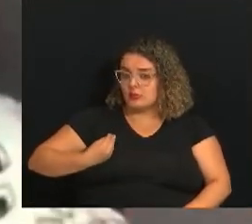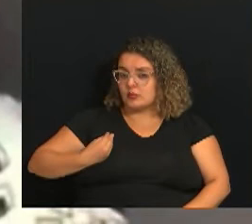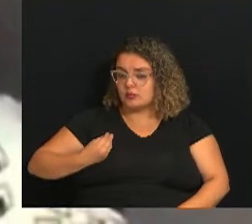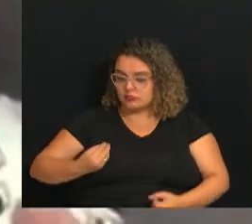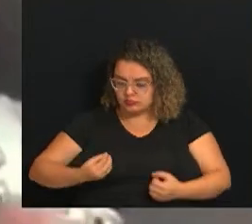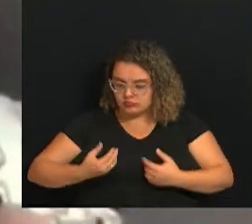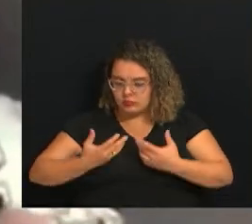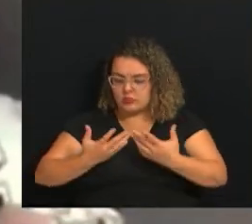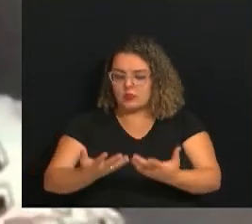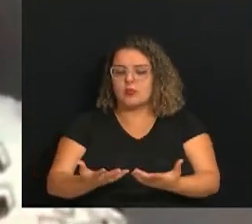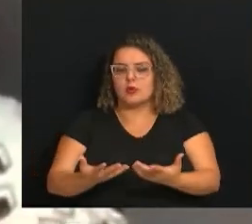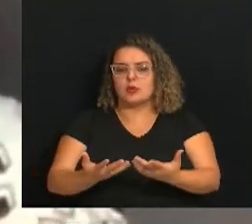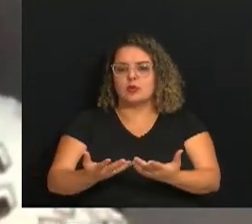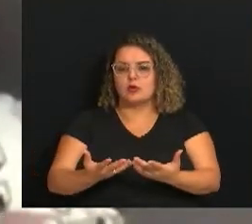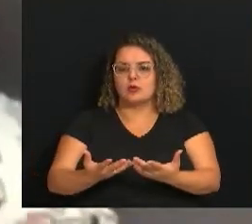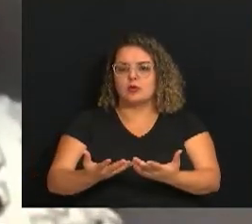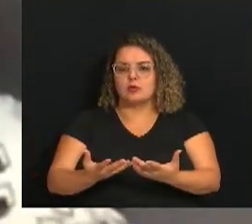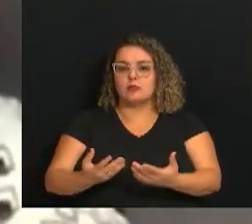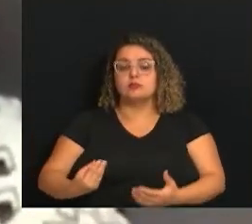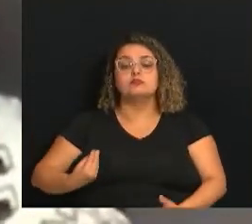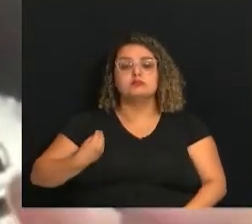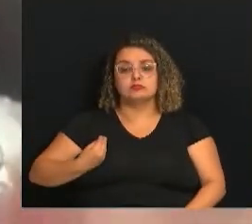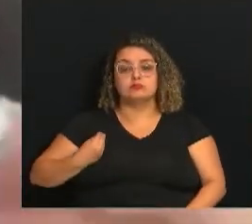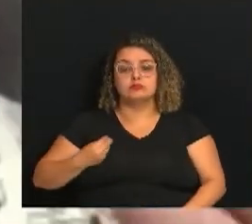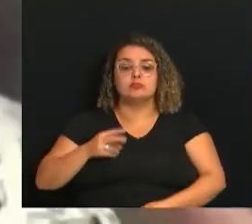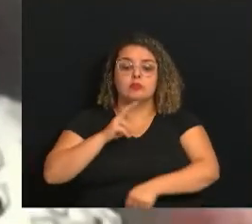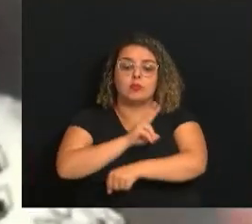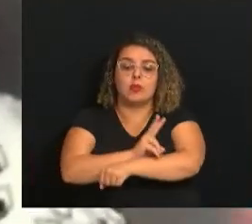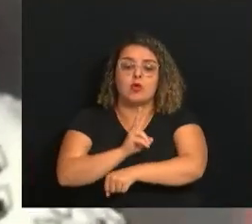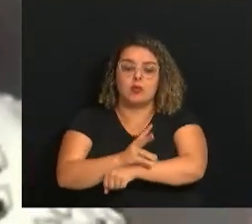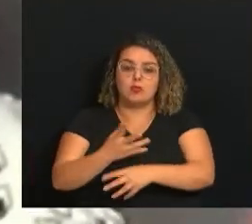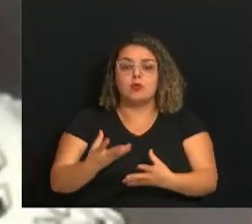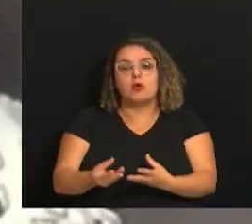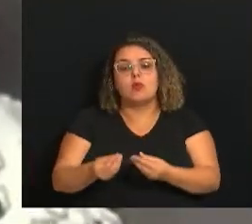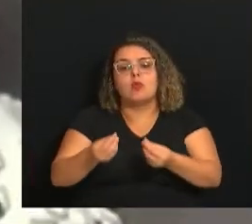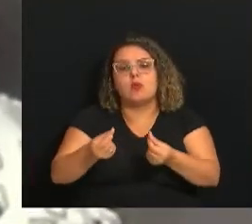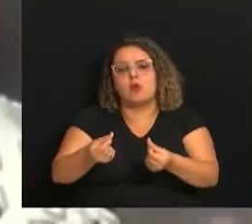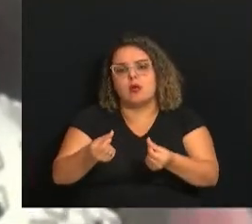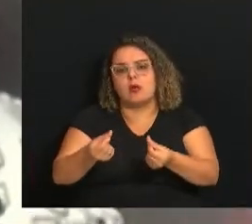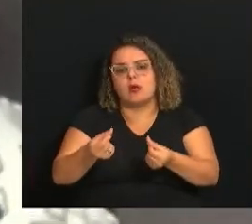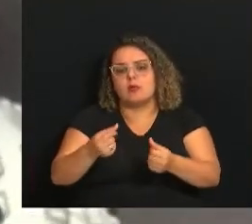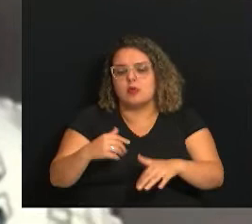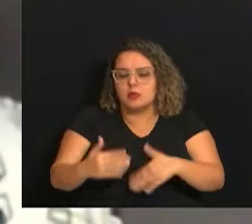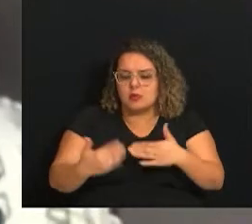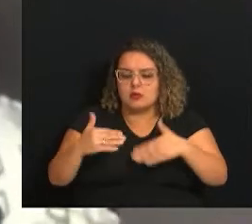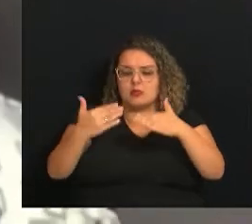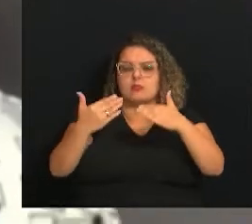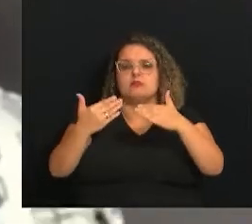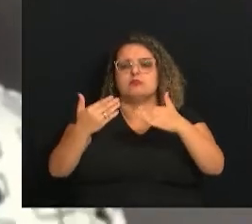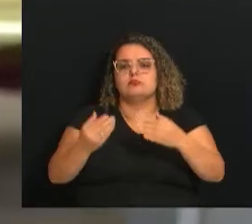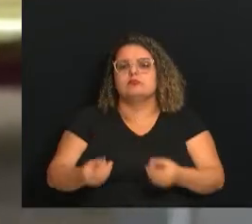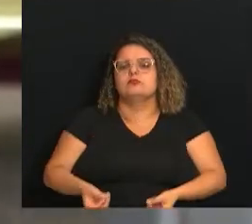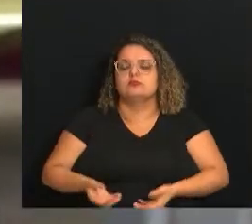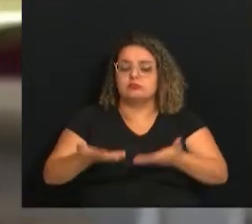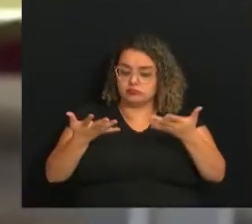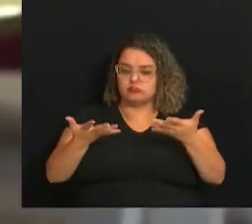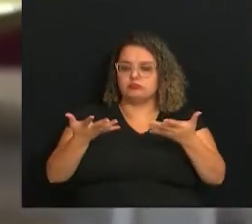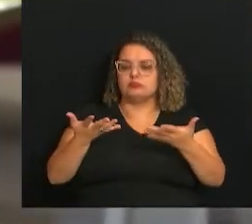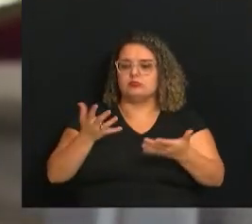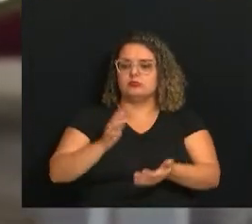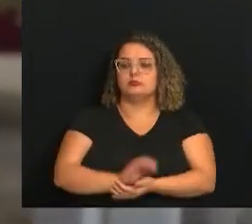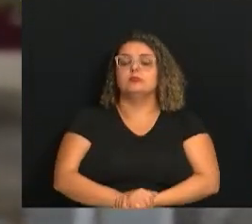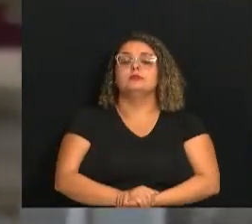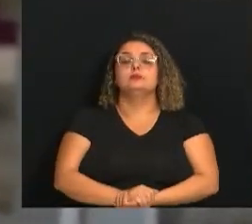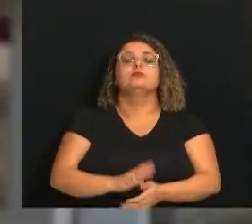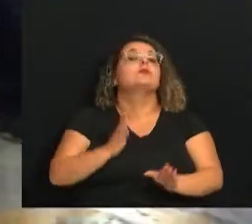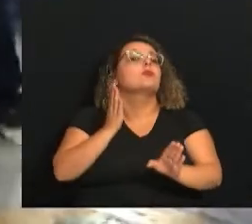essas crianças uma vida com proteção, com qualidade, para que elas se desenvolvam plenamente. Os encontros